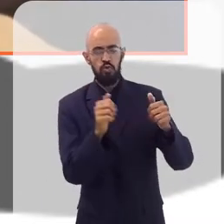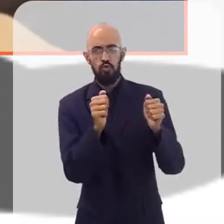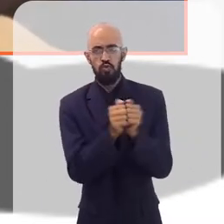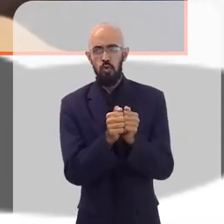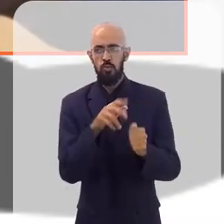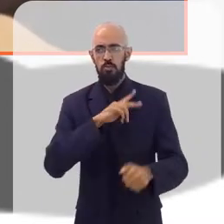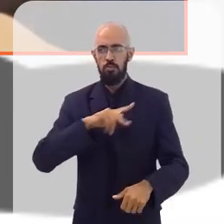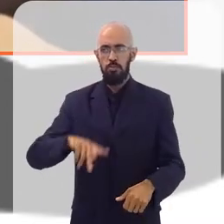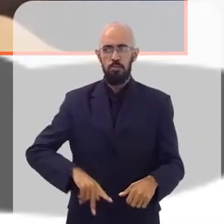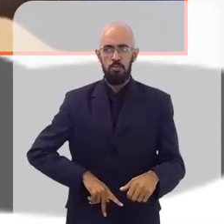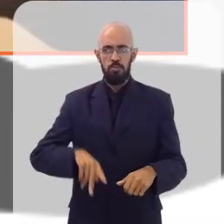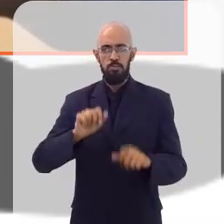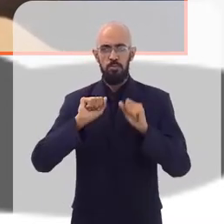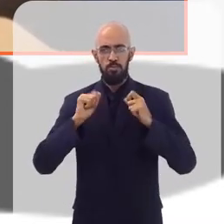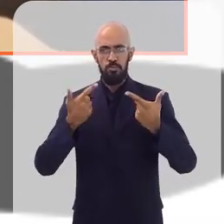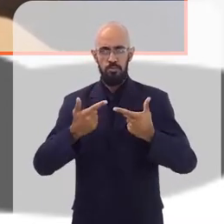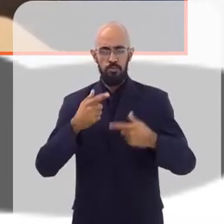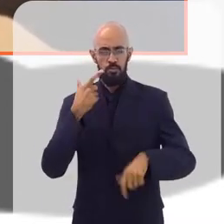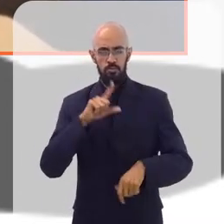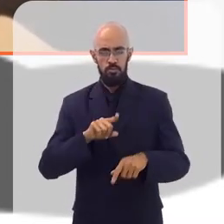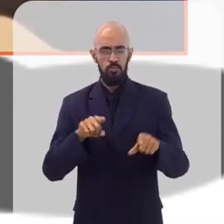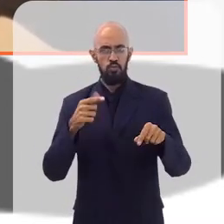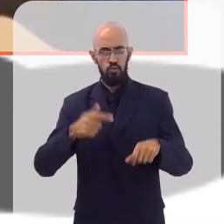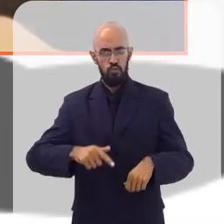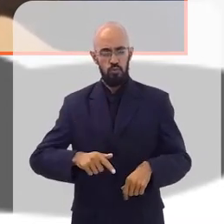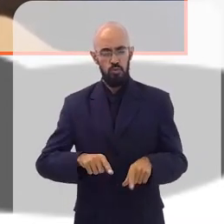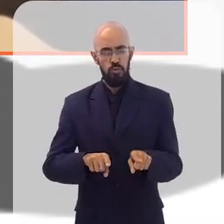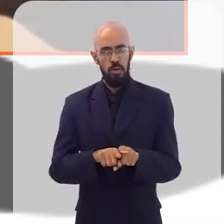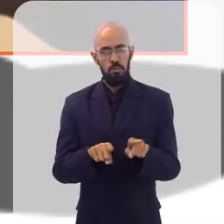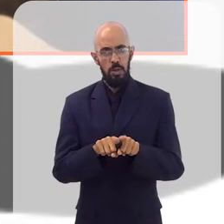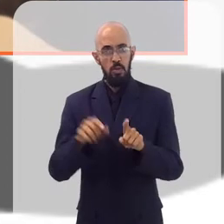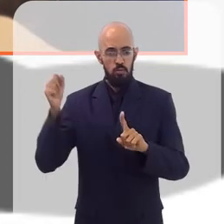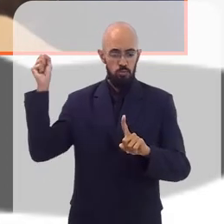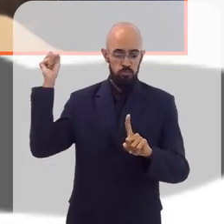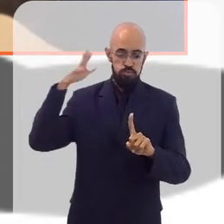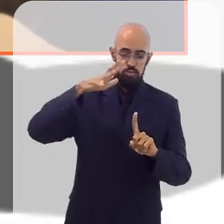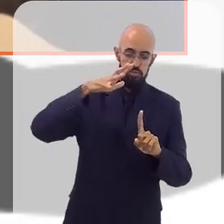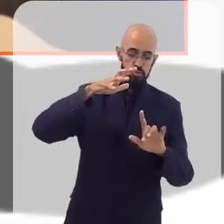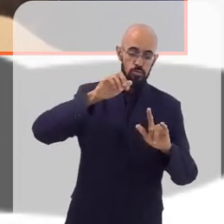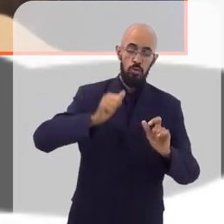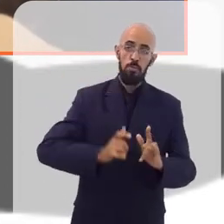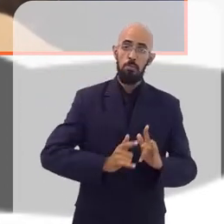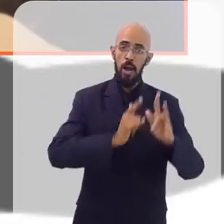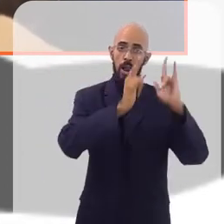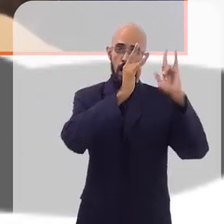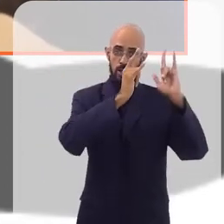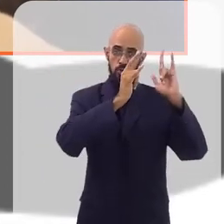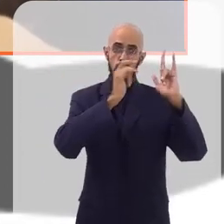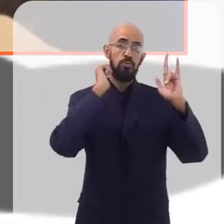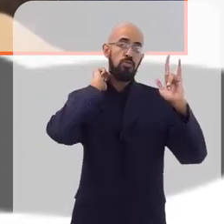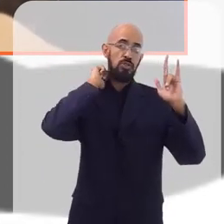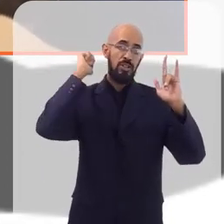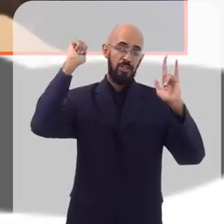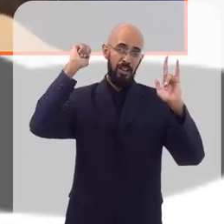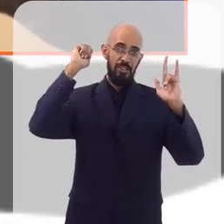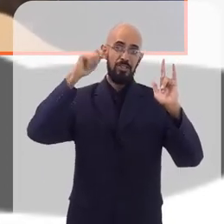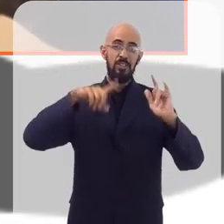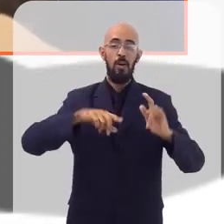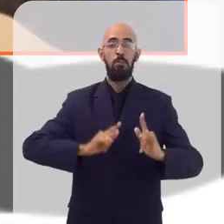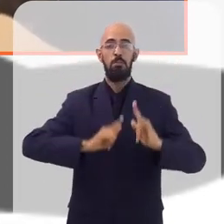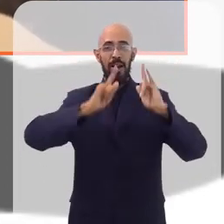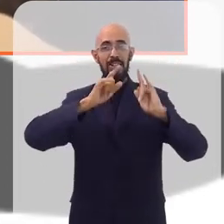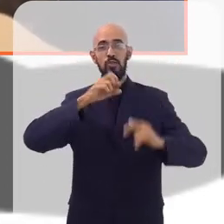senhor junto à presidência da alerj eu tô conseguiu mais uma vez iluminar o palácio Tiradentes esse prédio